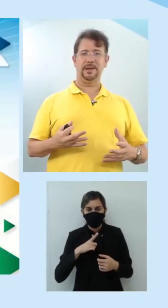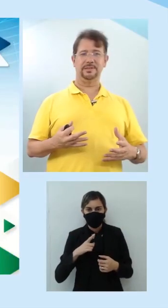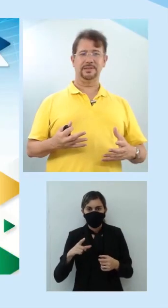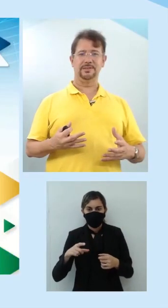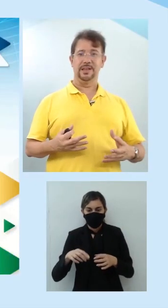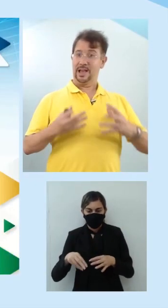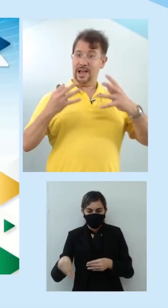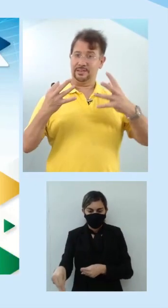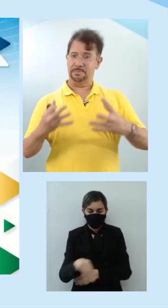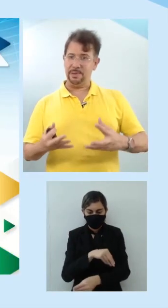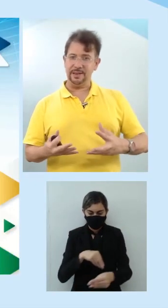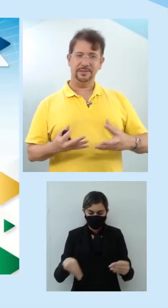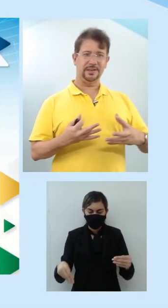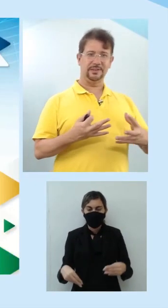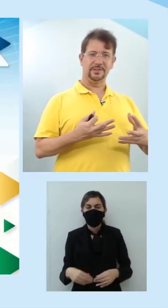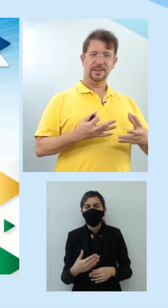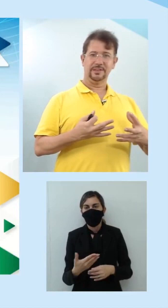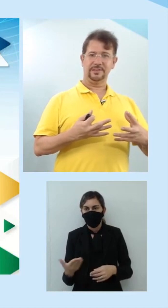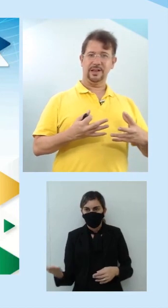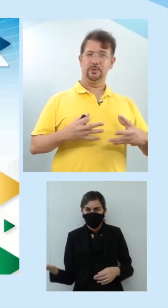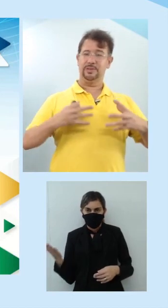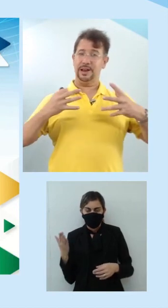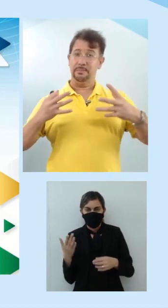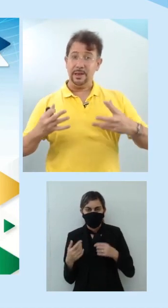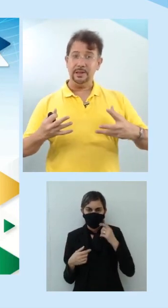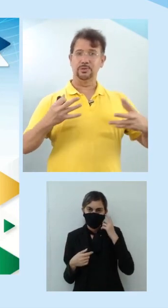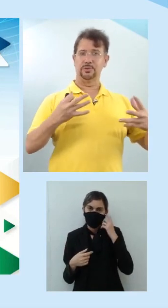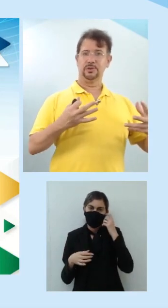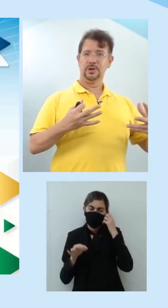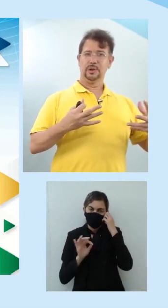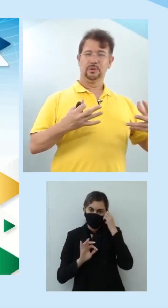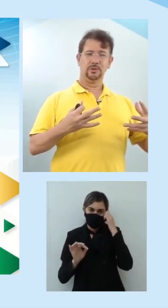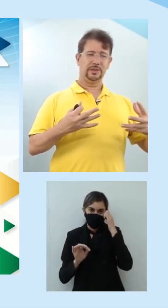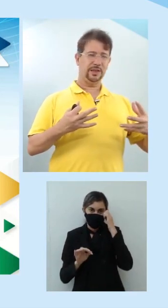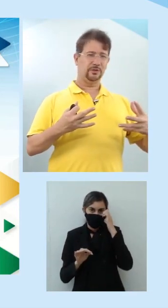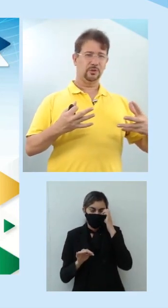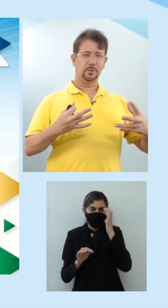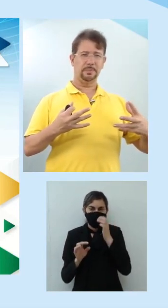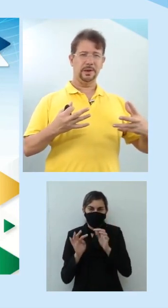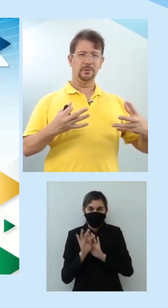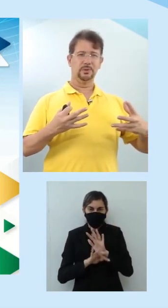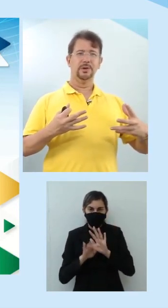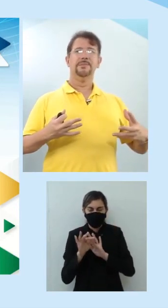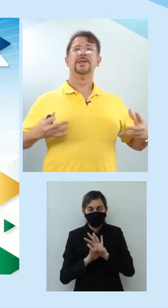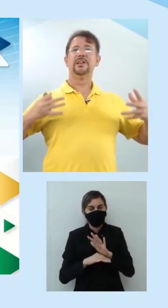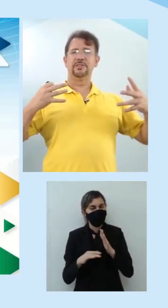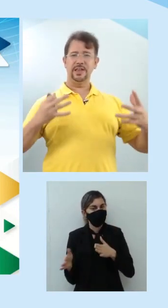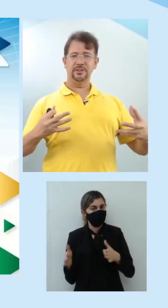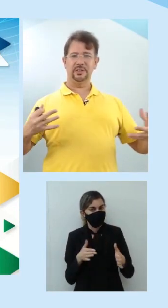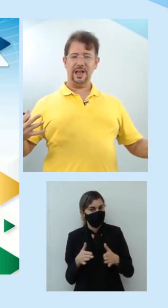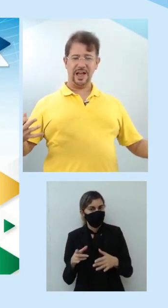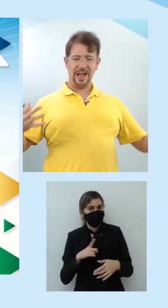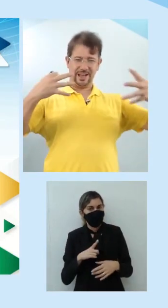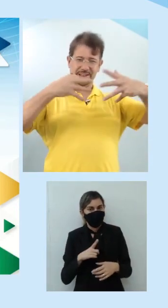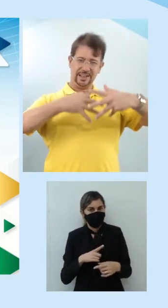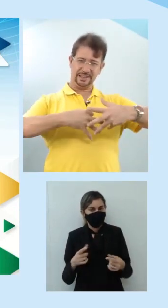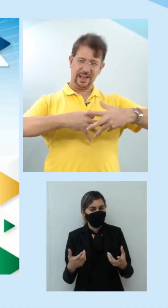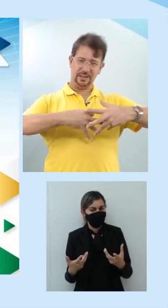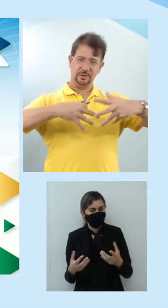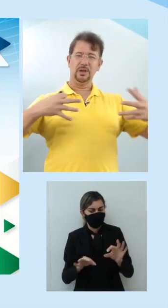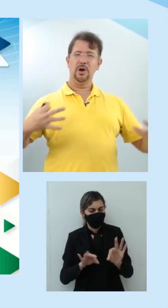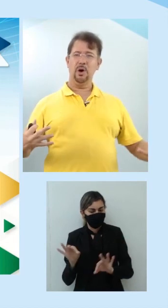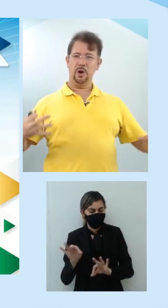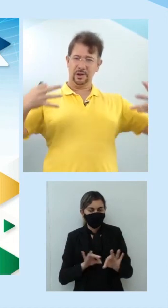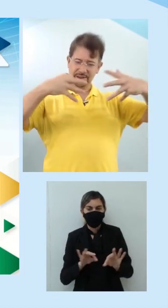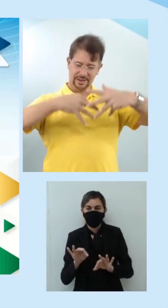nas peças. As peças, certo? Os elementos do texto, do período, eles têm que estar